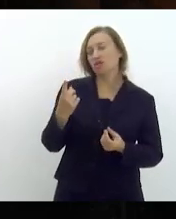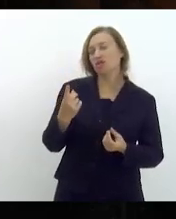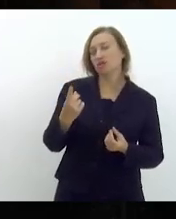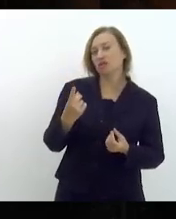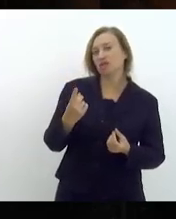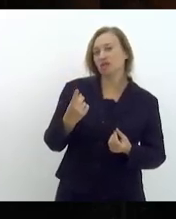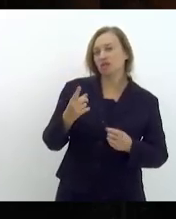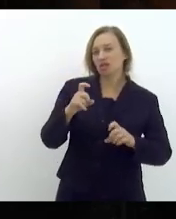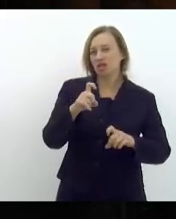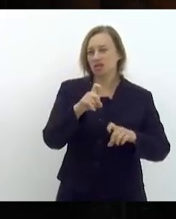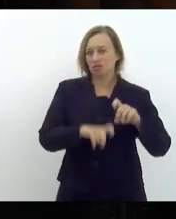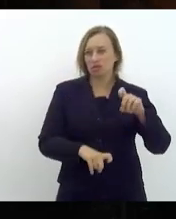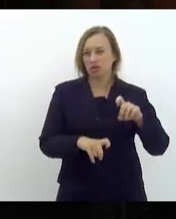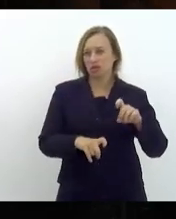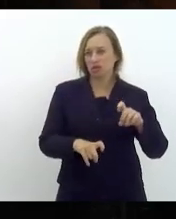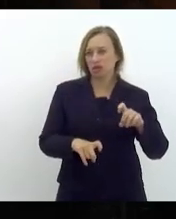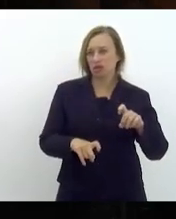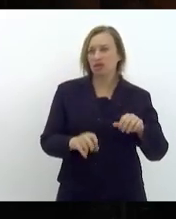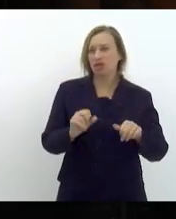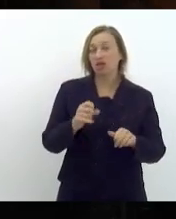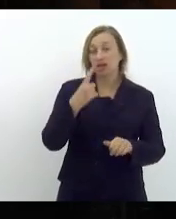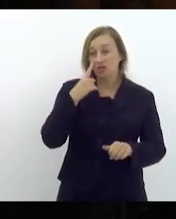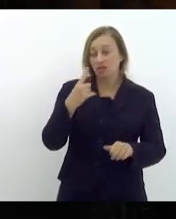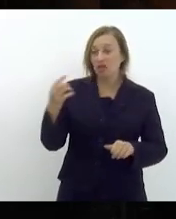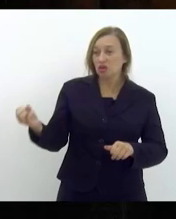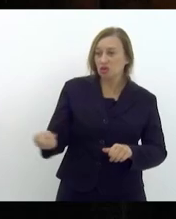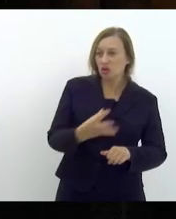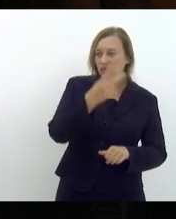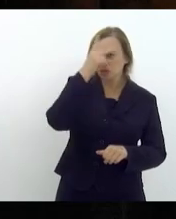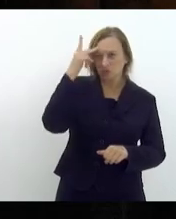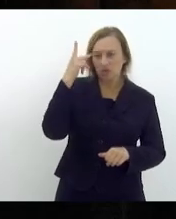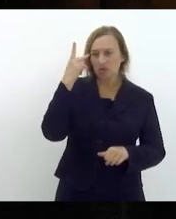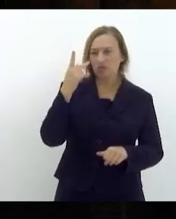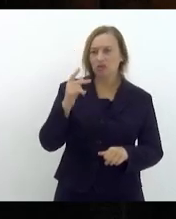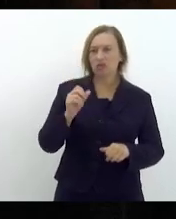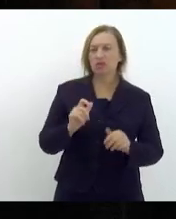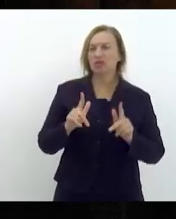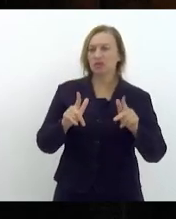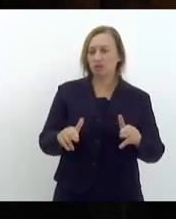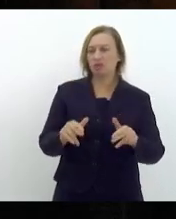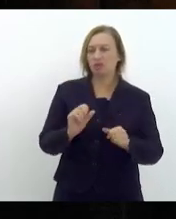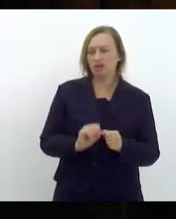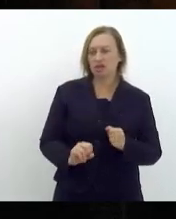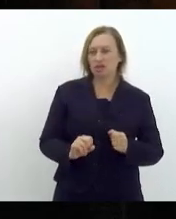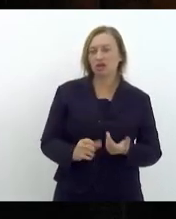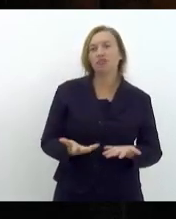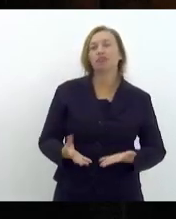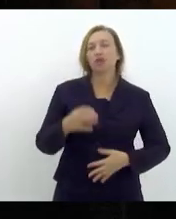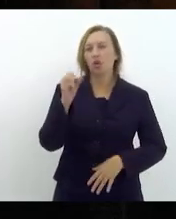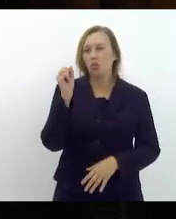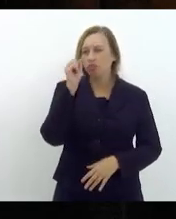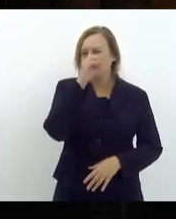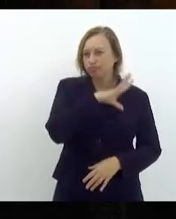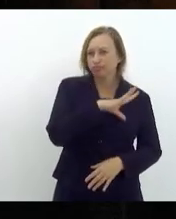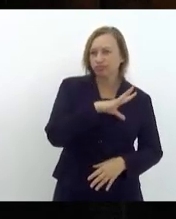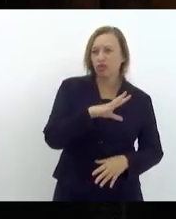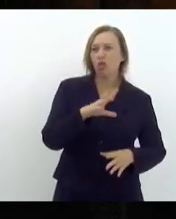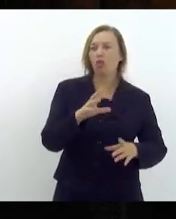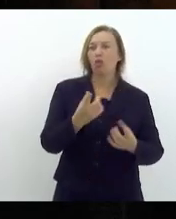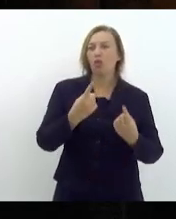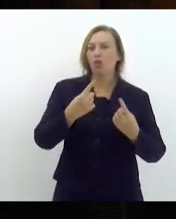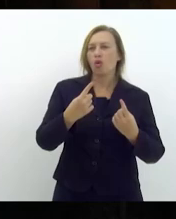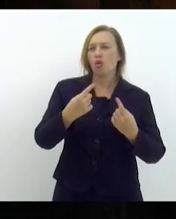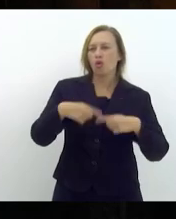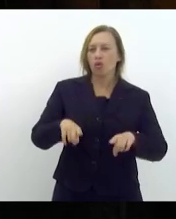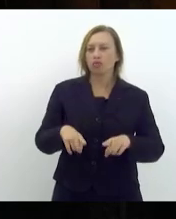vítimas para combater o abuso e a violência sexual contra criança e adolescente é preciso